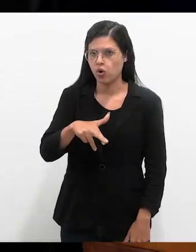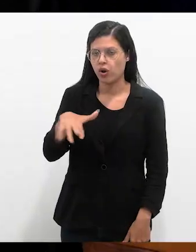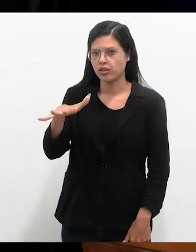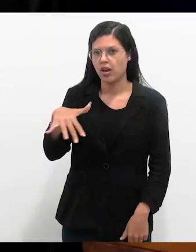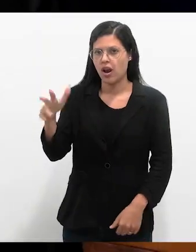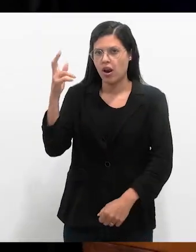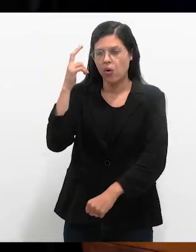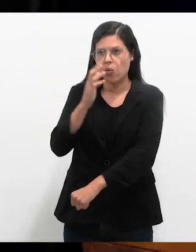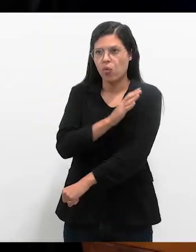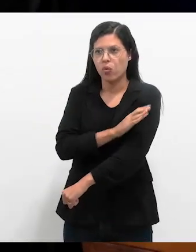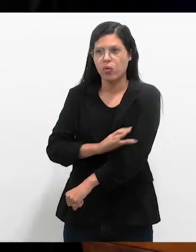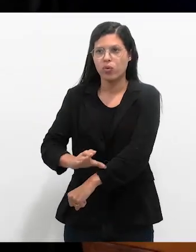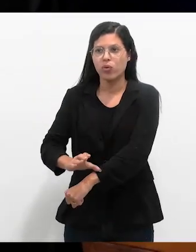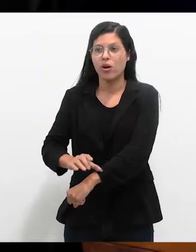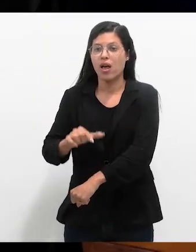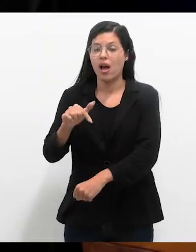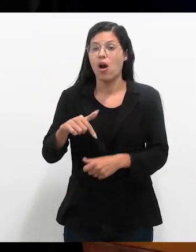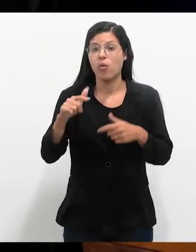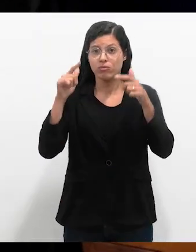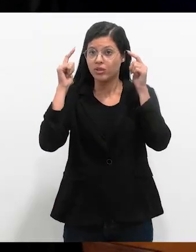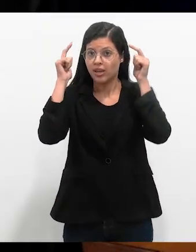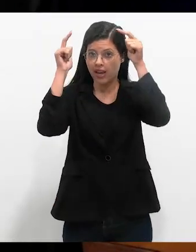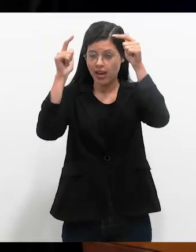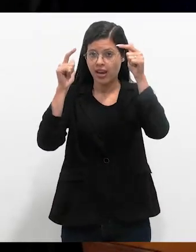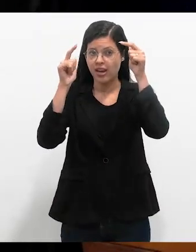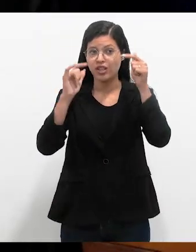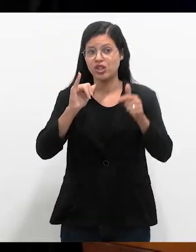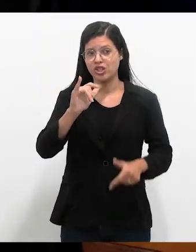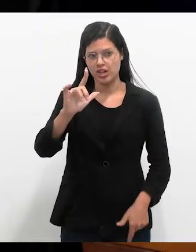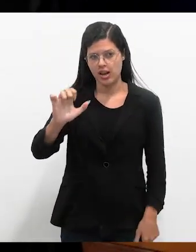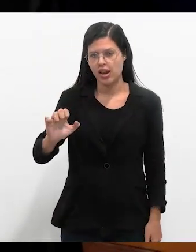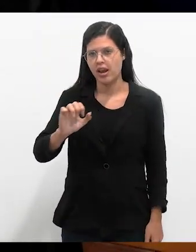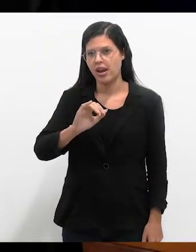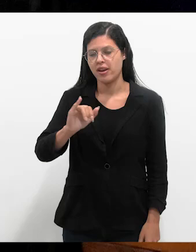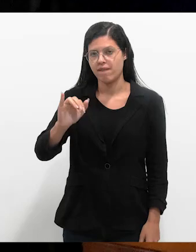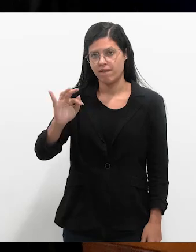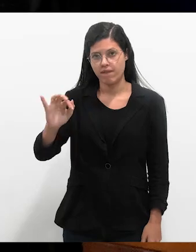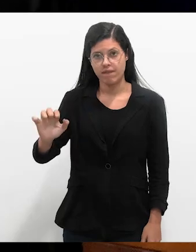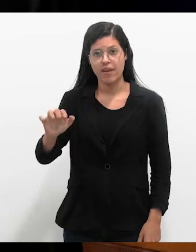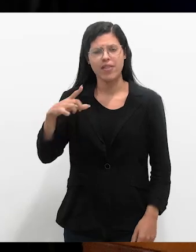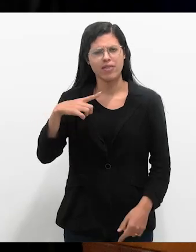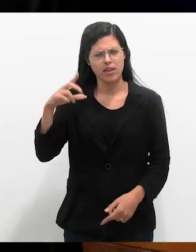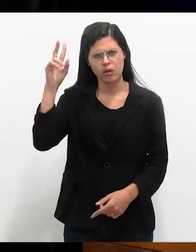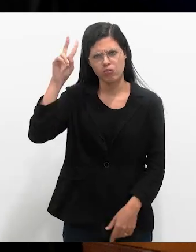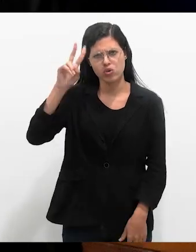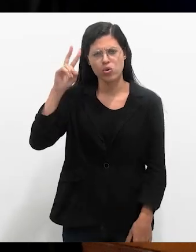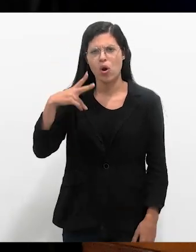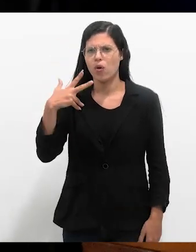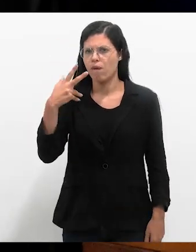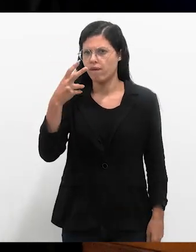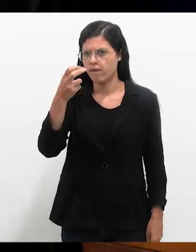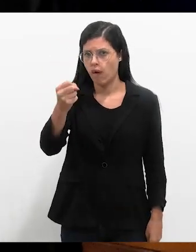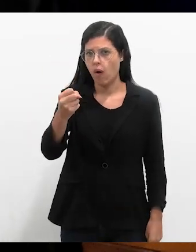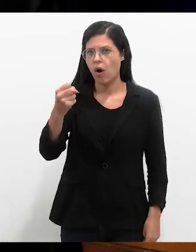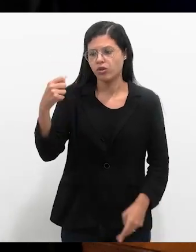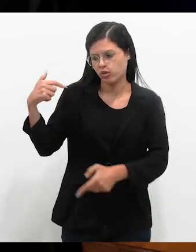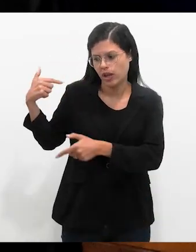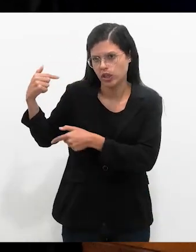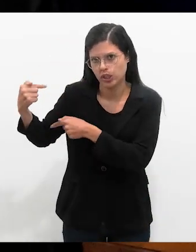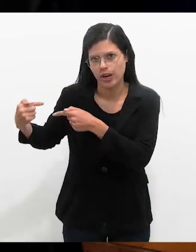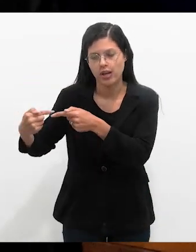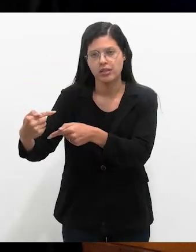por se manter rei de lei e fé, ele carrega um histórico realmente ali muito forte, muito pesado da sua linhagem,